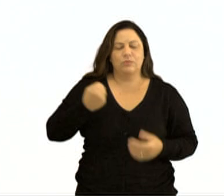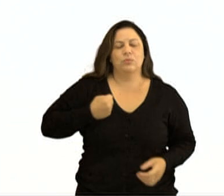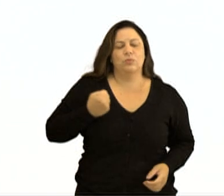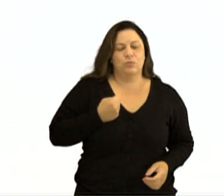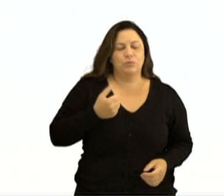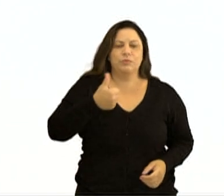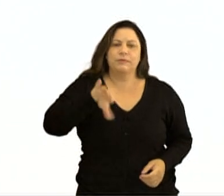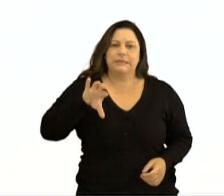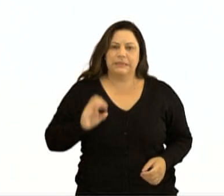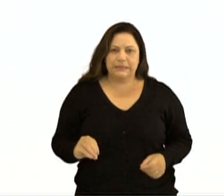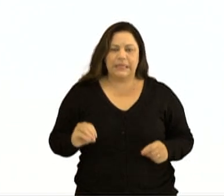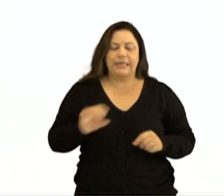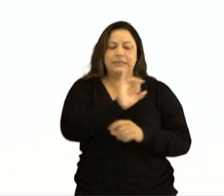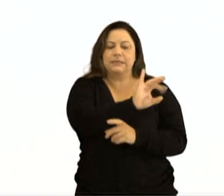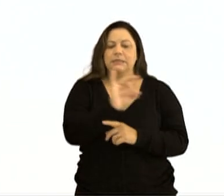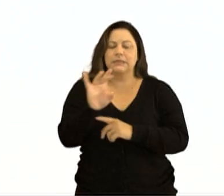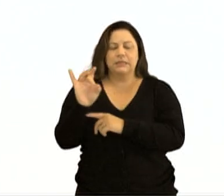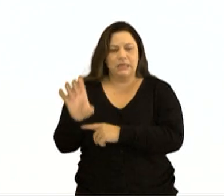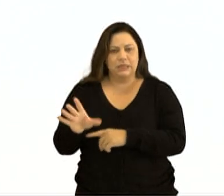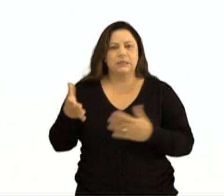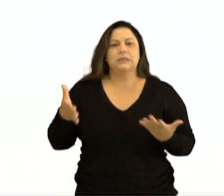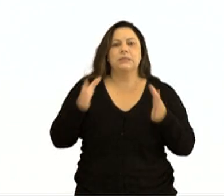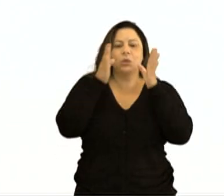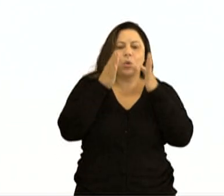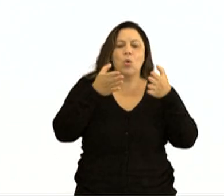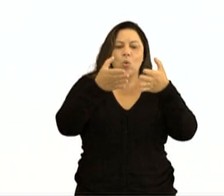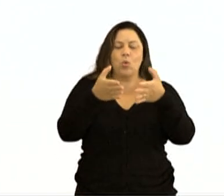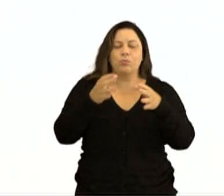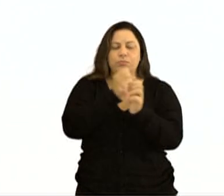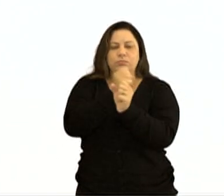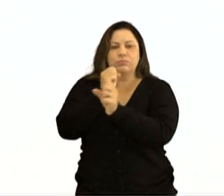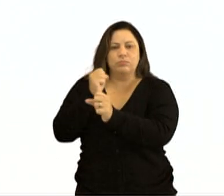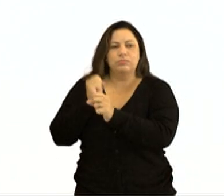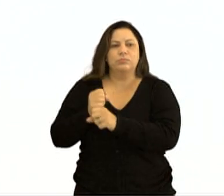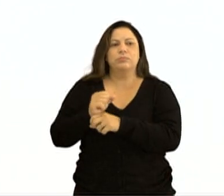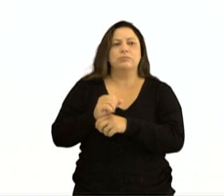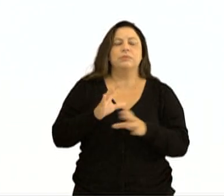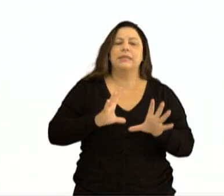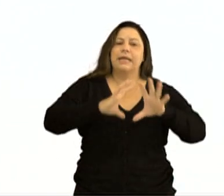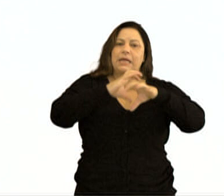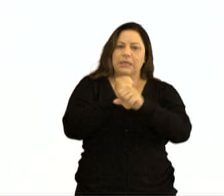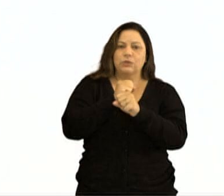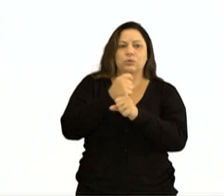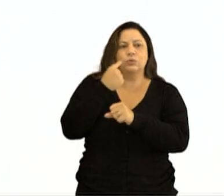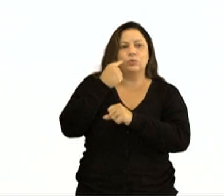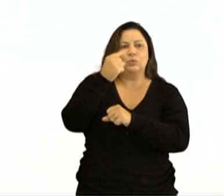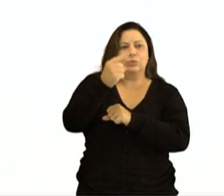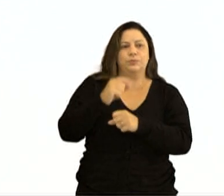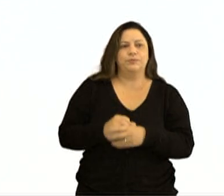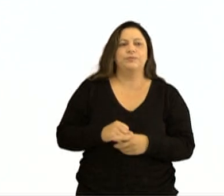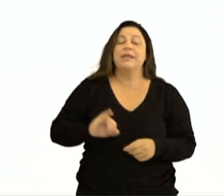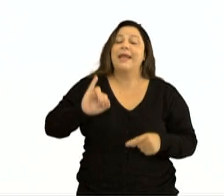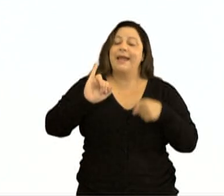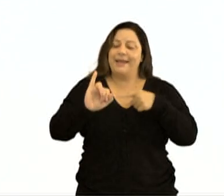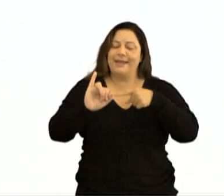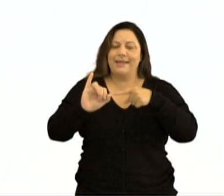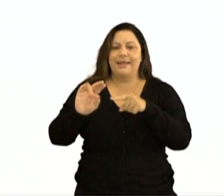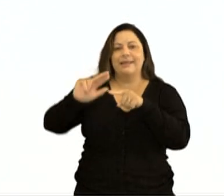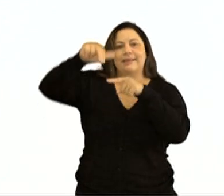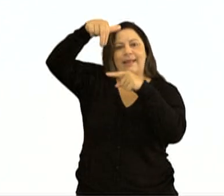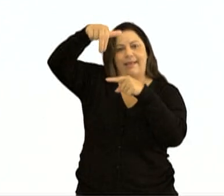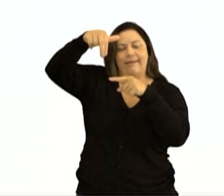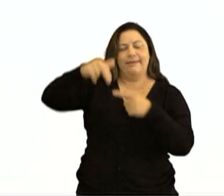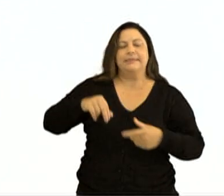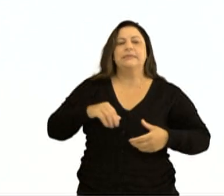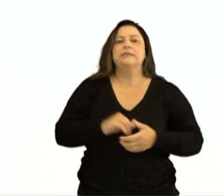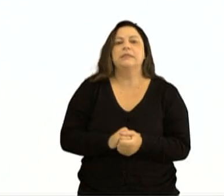10. E eu vou pegar cada um desses 10 fatores e somar. Então, aqui eu tenho a somatória de I até N. O N vai ser o número de elementos.